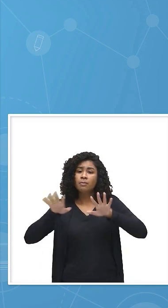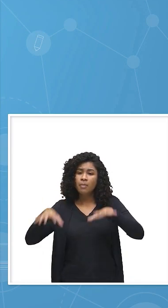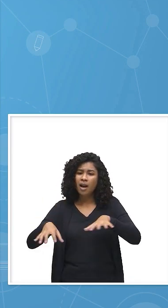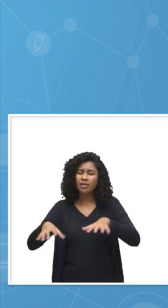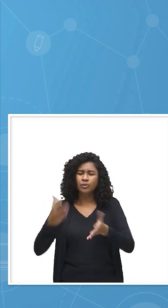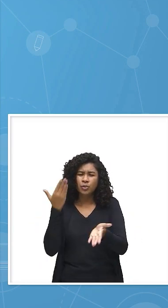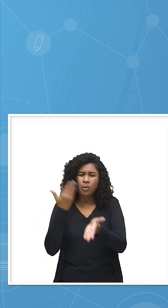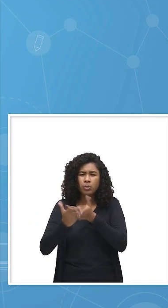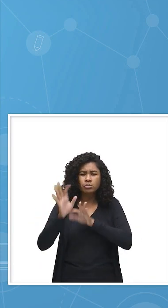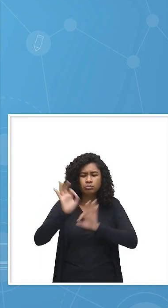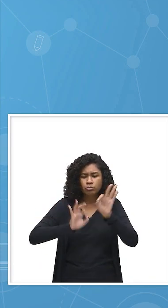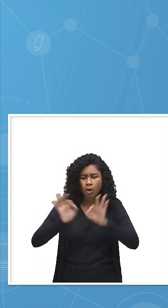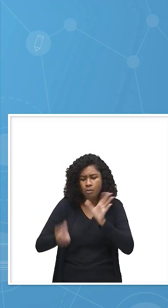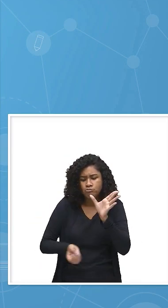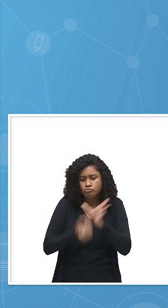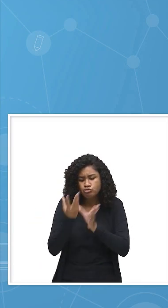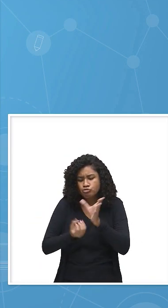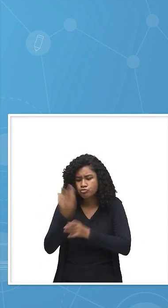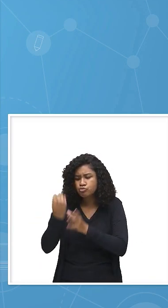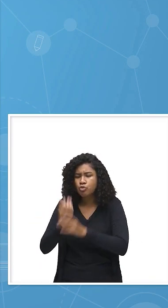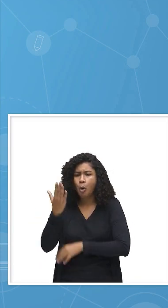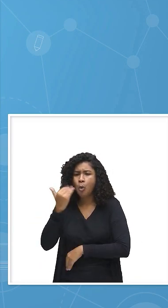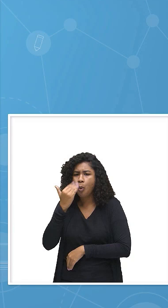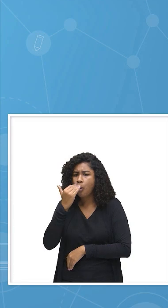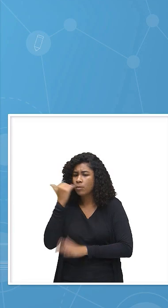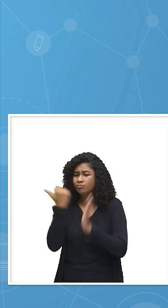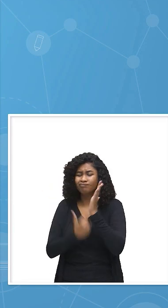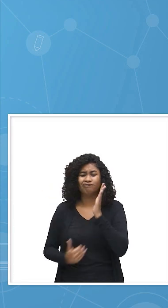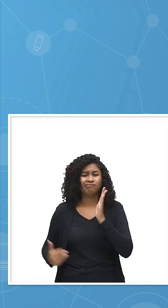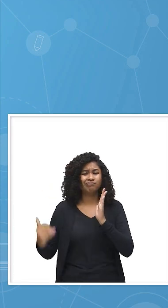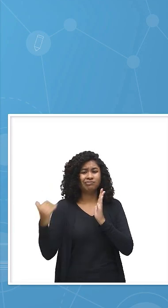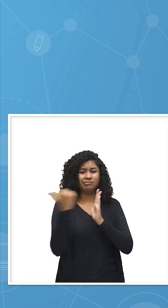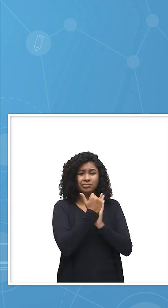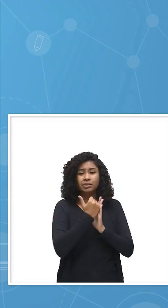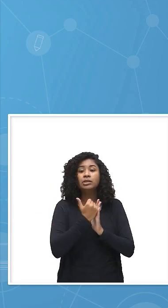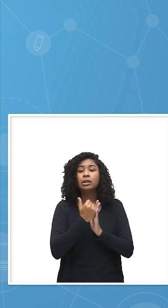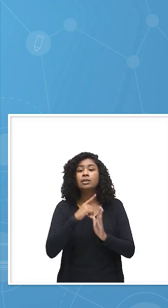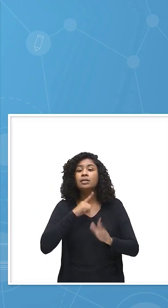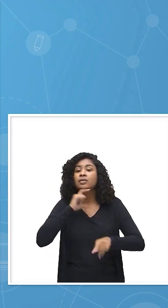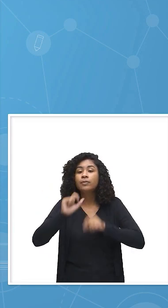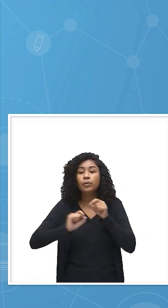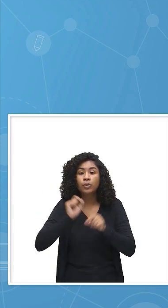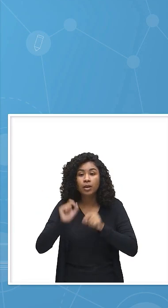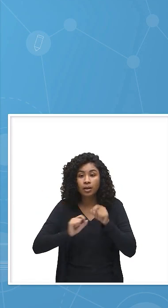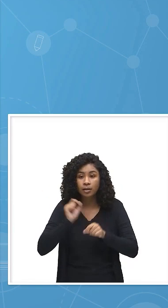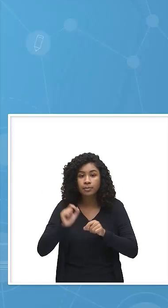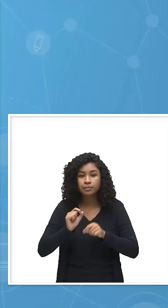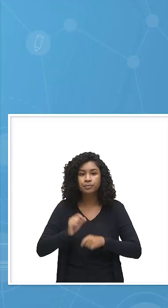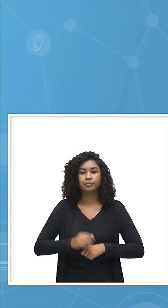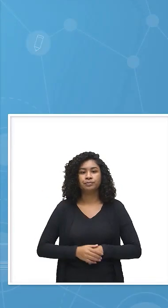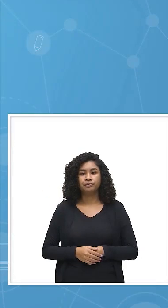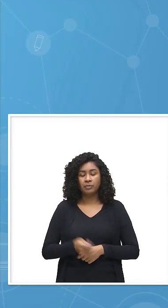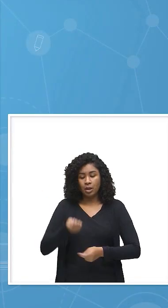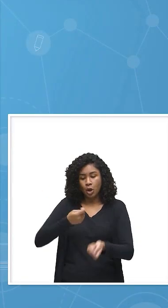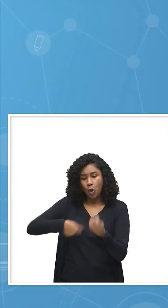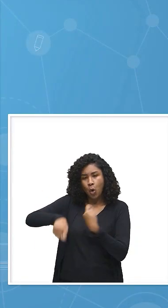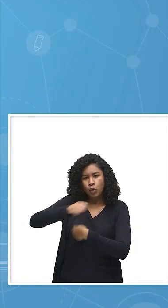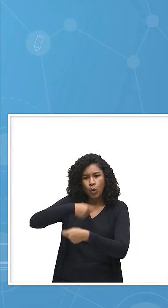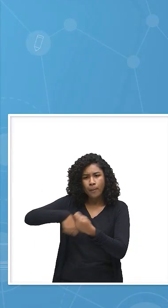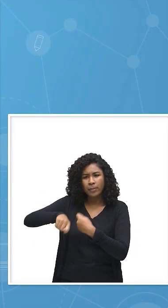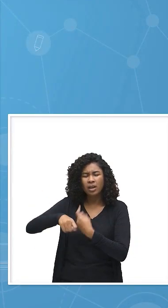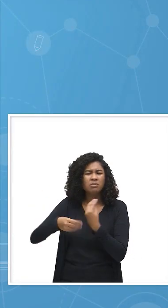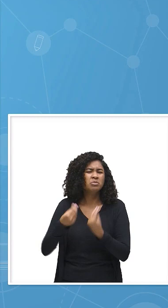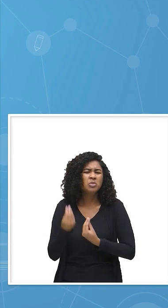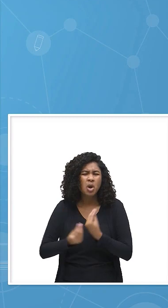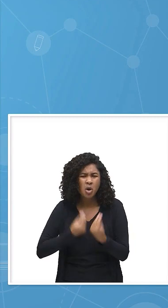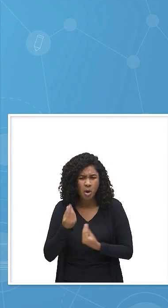conseguem produzir muito mais alimento do que eles precisam também, a gente vai ver a chamada economia de troca. O que